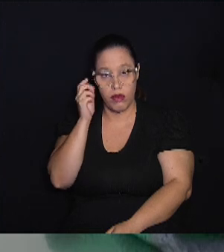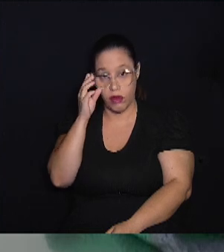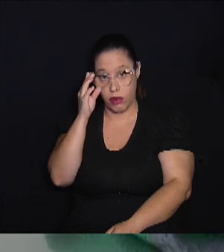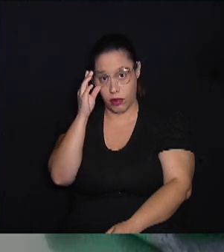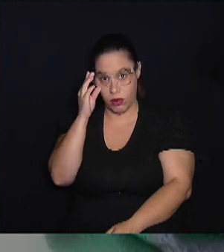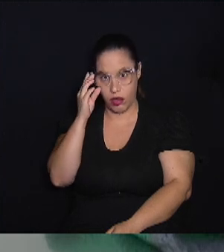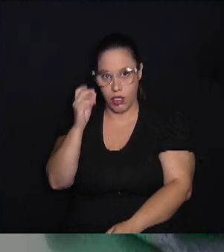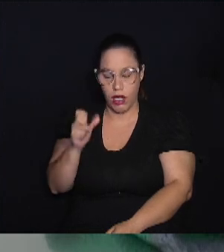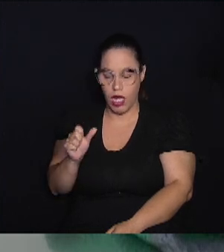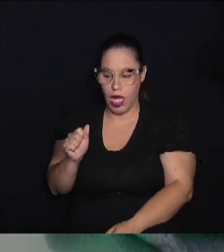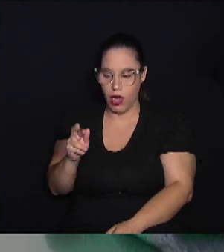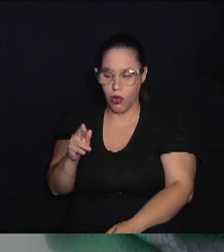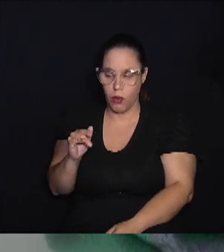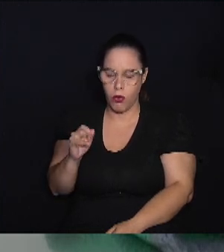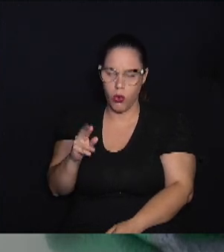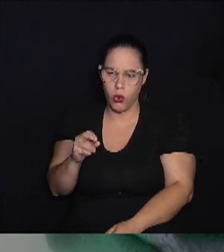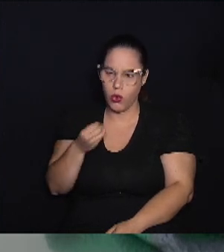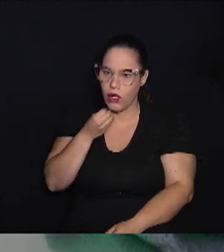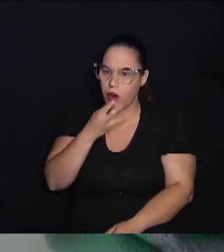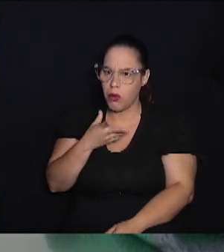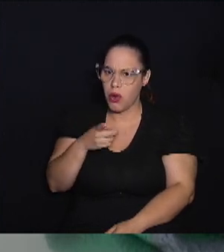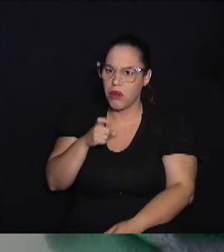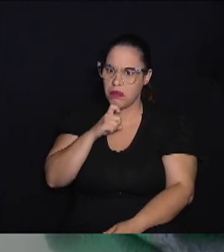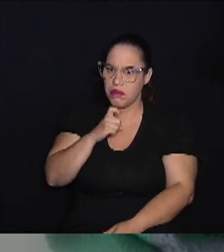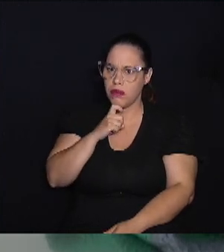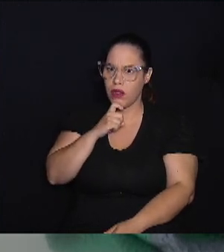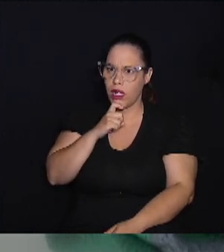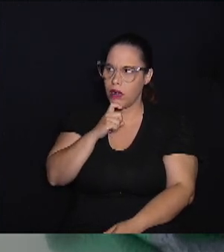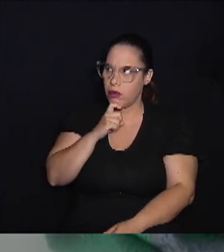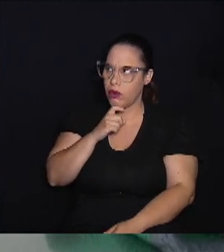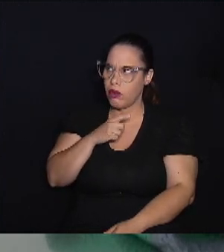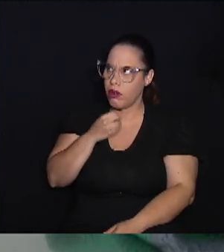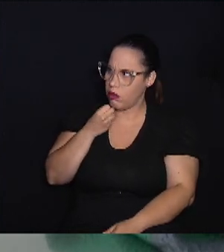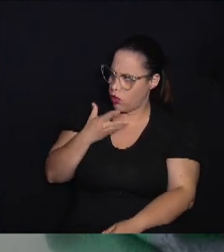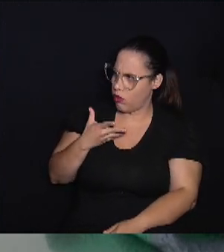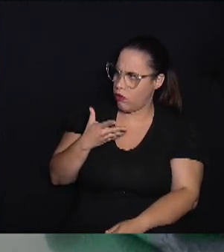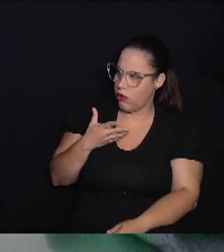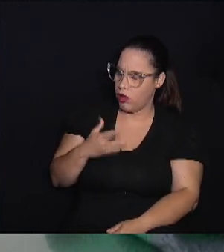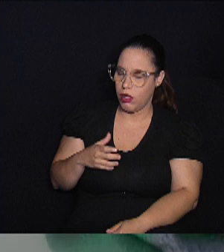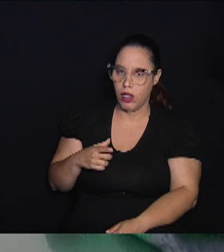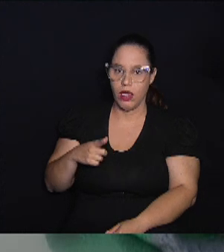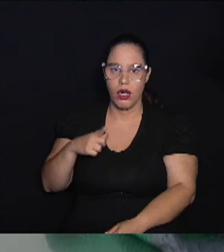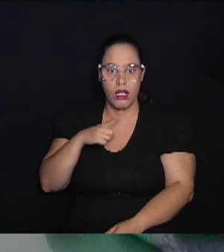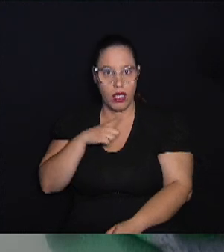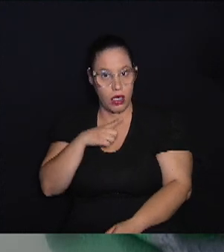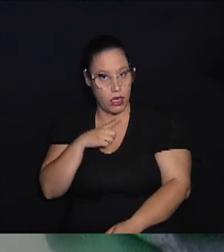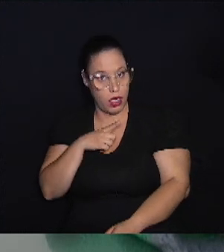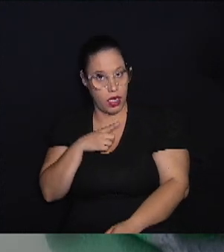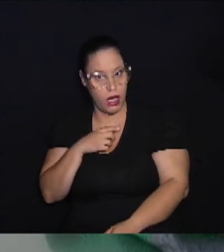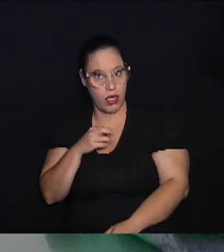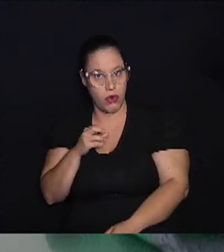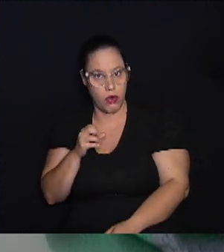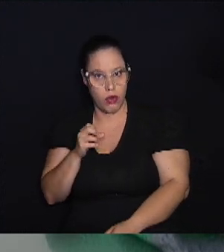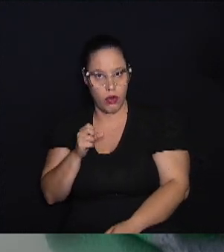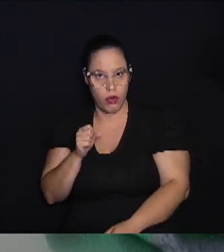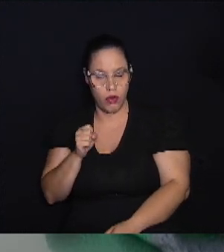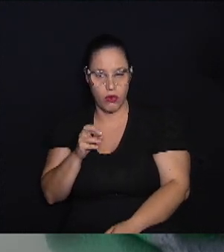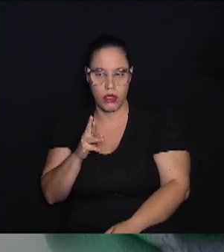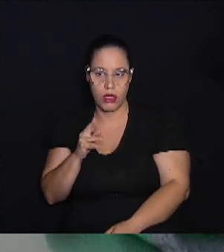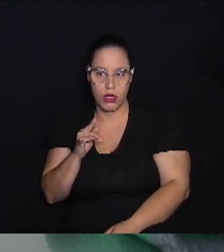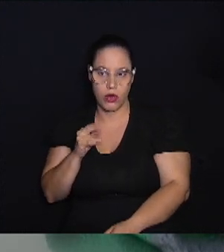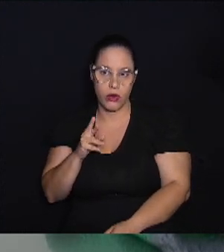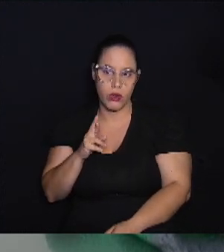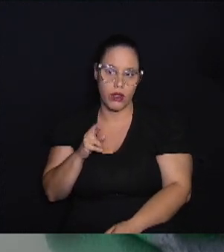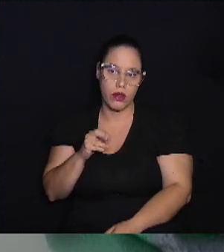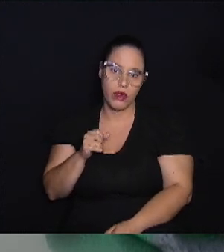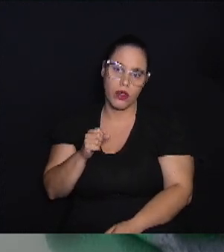relação ao tempo, né, quando está mais ameno? Quem tem um senhorzinho em casa ou esses pacientes que